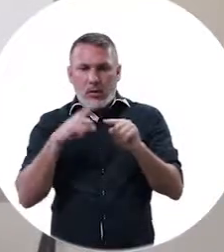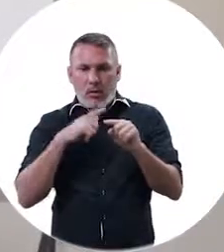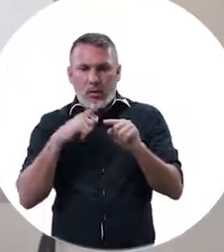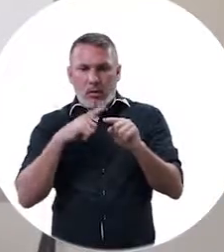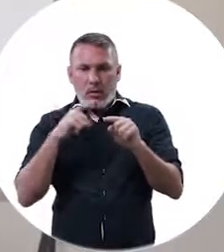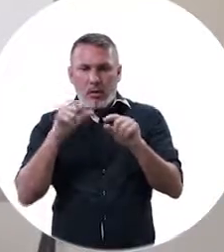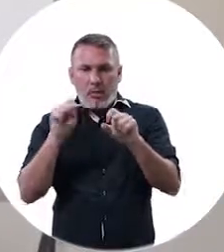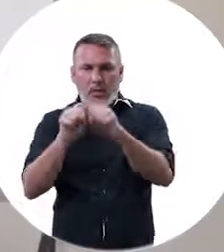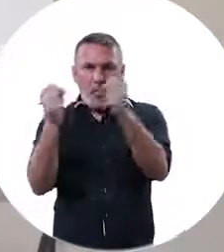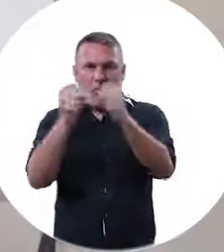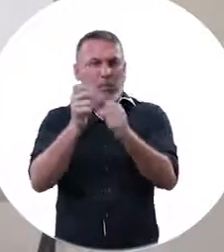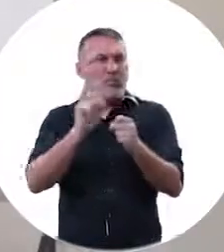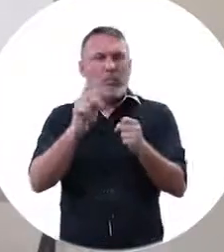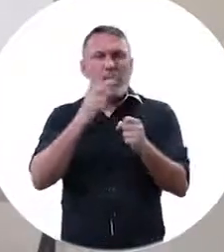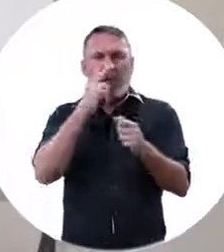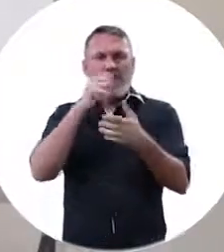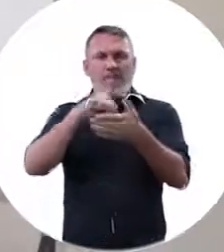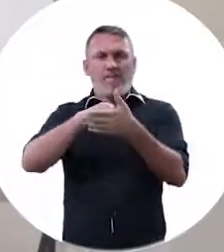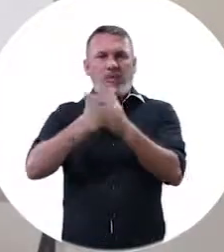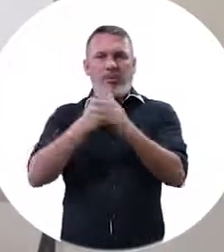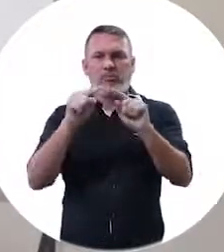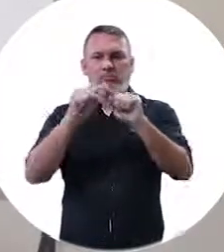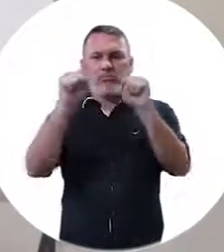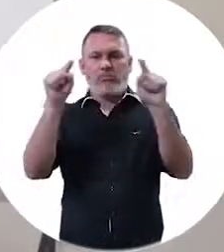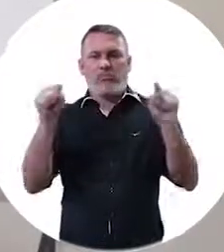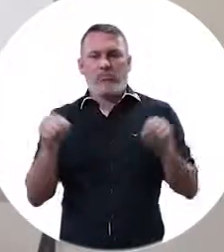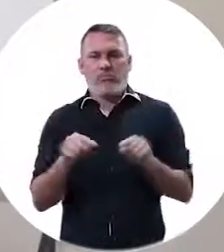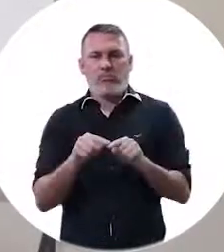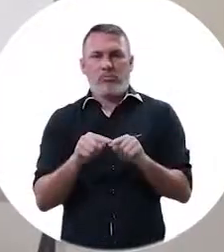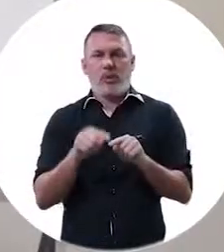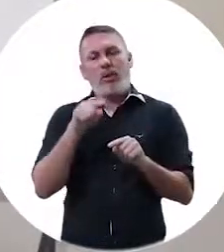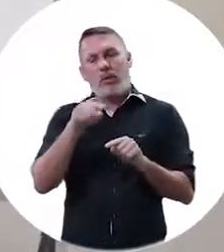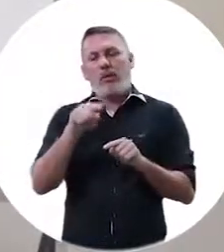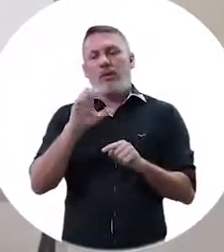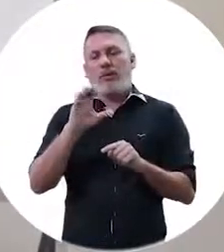você precisa identificar essa posição.